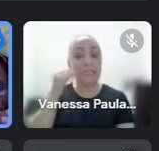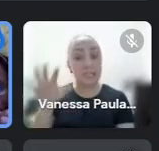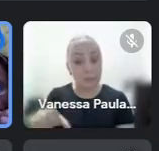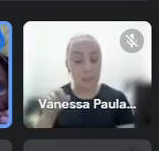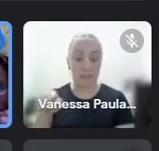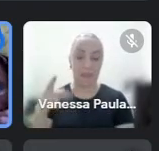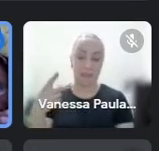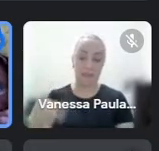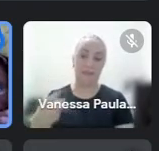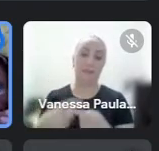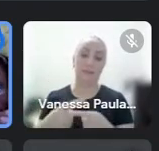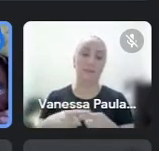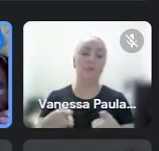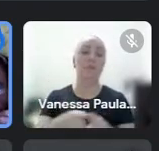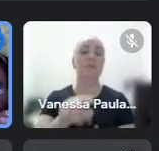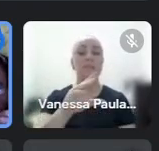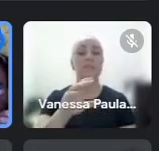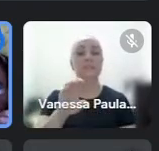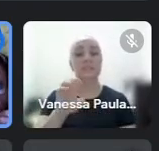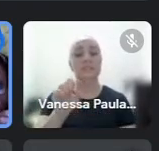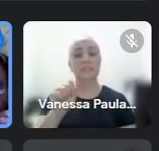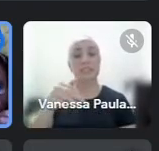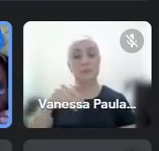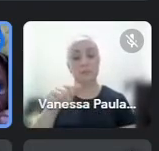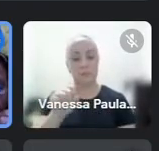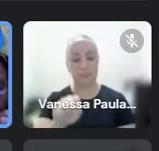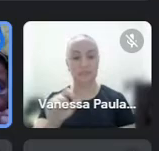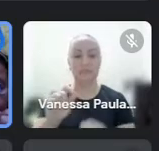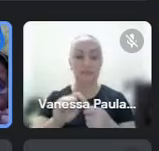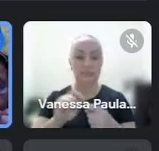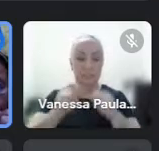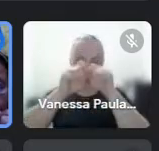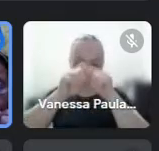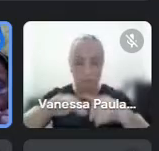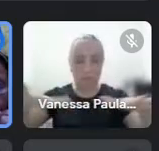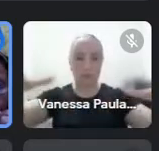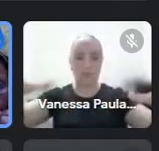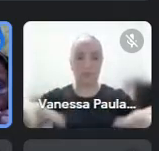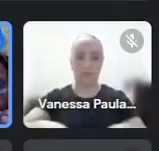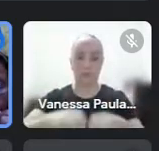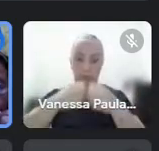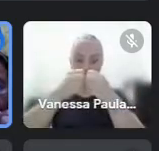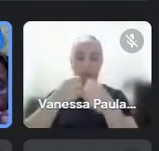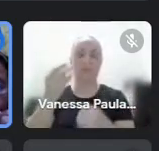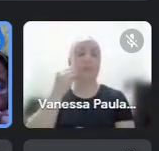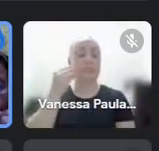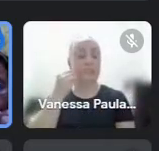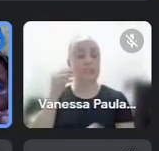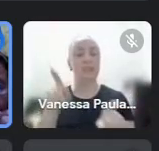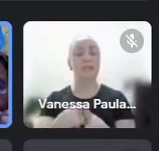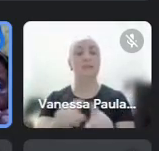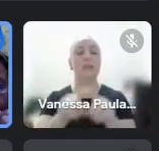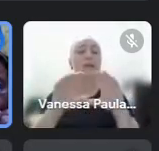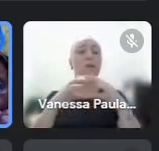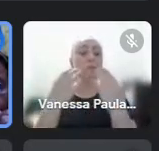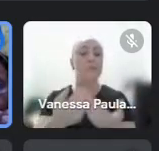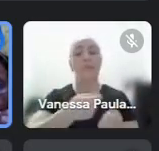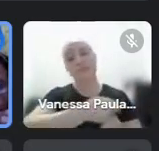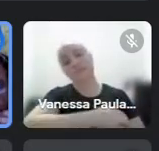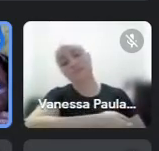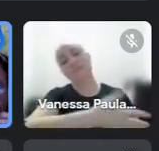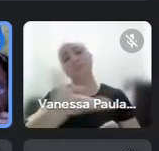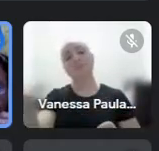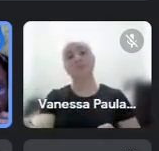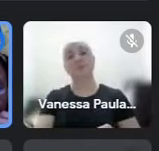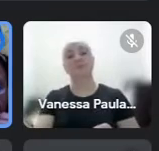Aqui o pessoal da SEMAS também ajudando a gente, fazendo rede, né, montando rede. O pessoal da comunidade jogando tarrafa,